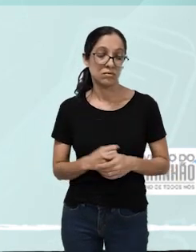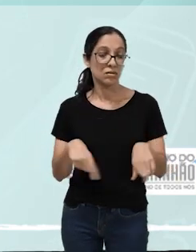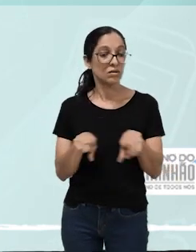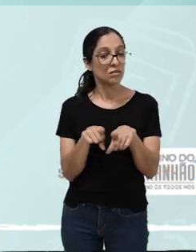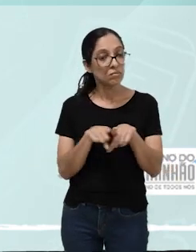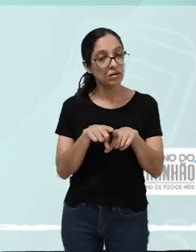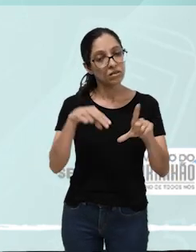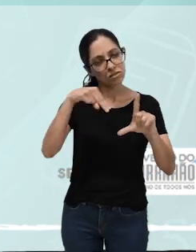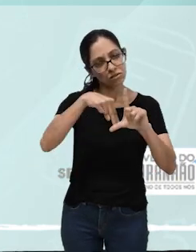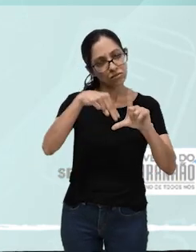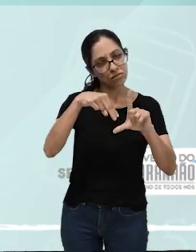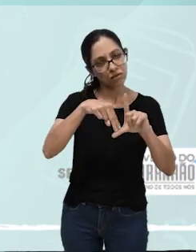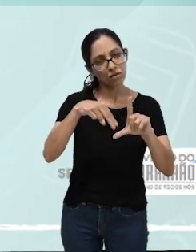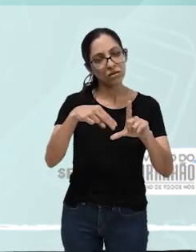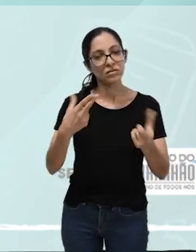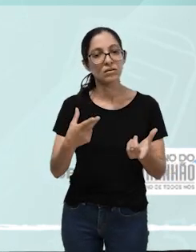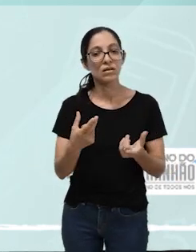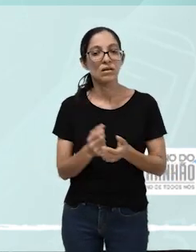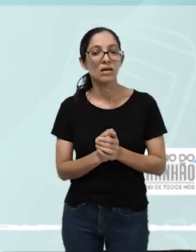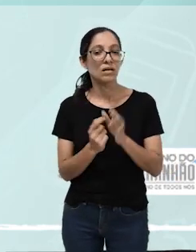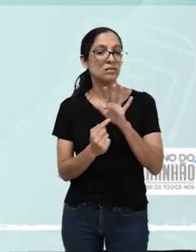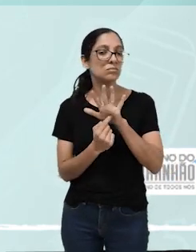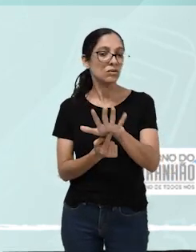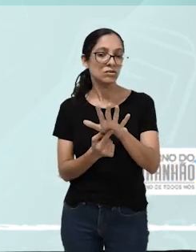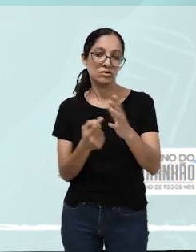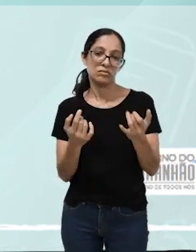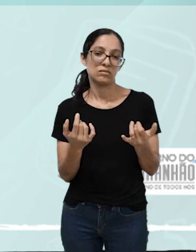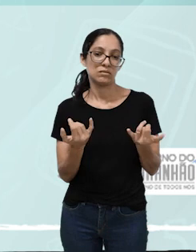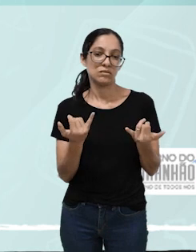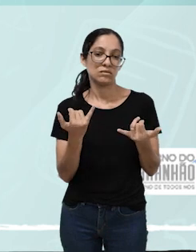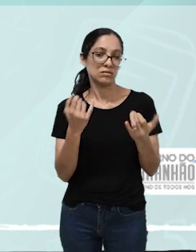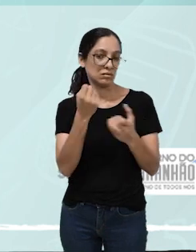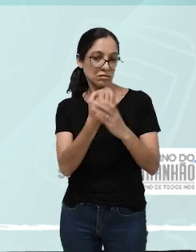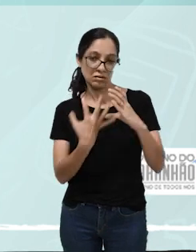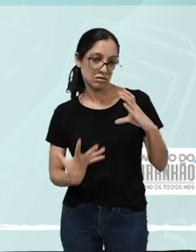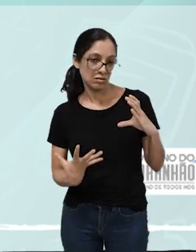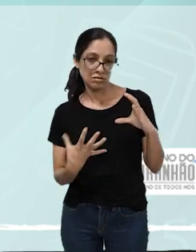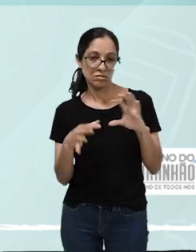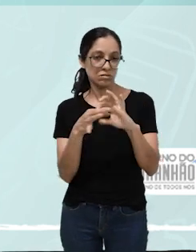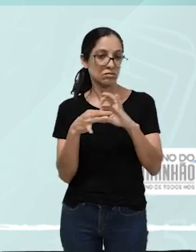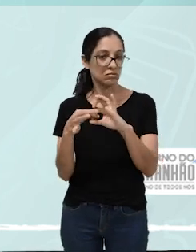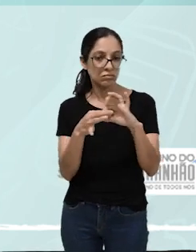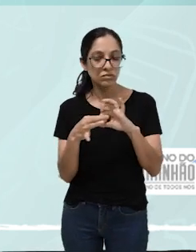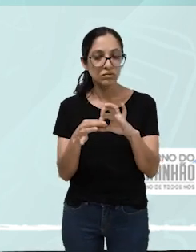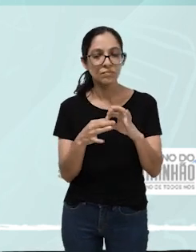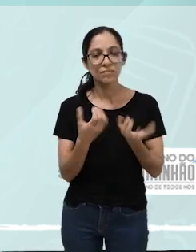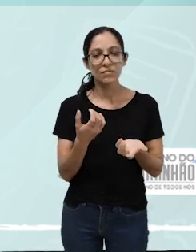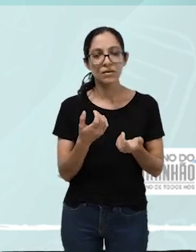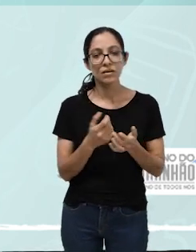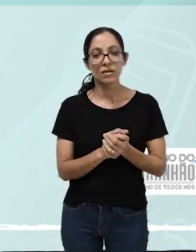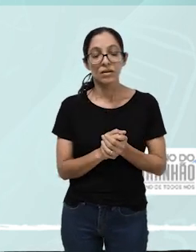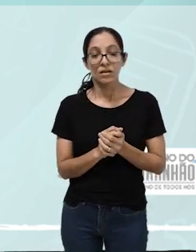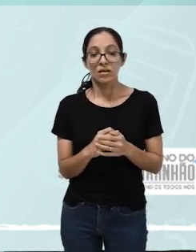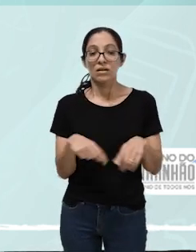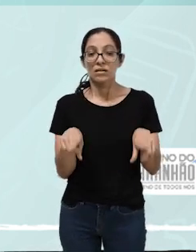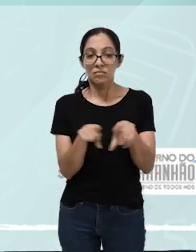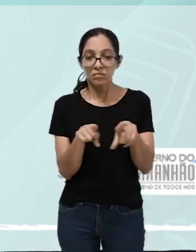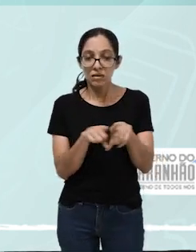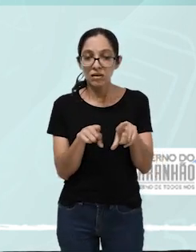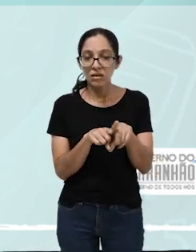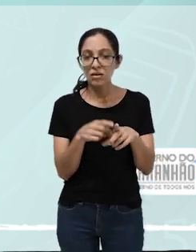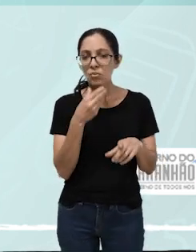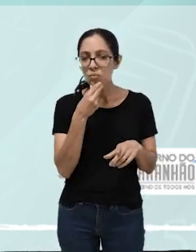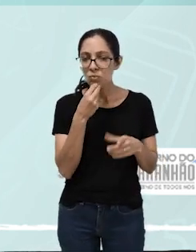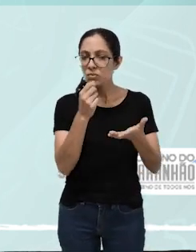e as novelas de Cavalaria e cordéis foram possuir esses traços em comum o uso de fatos fantásticos abordagem de valores o Patativa